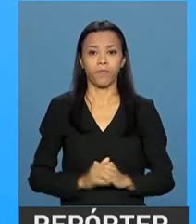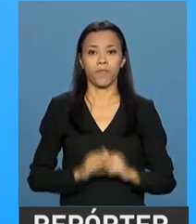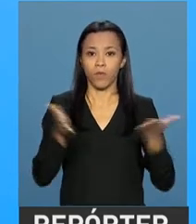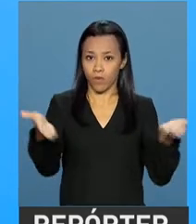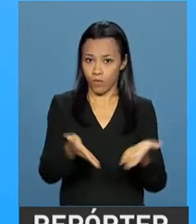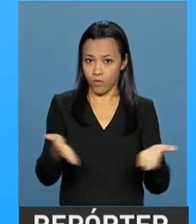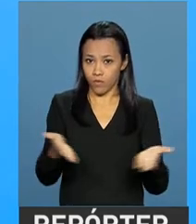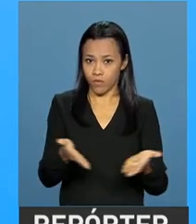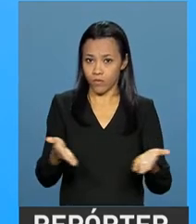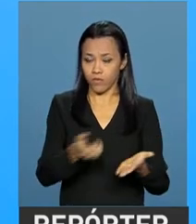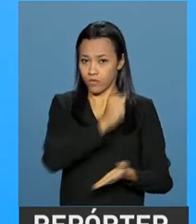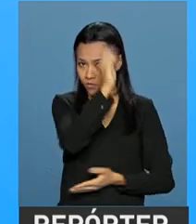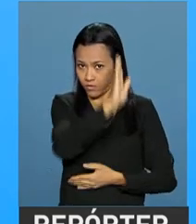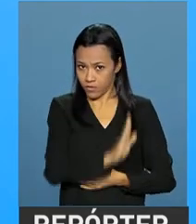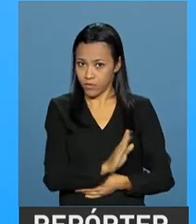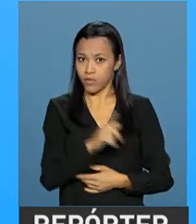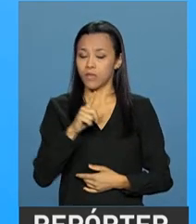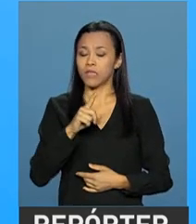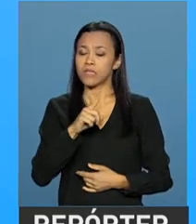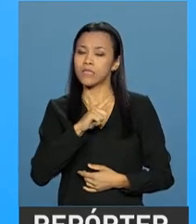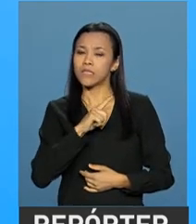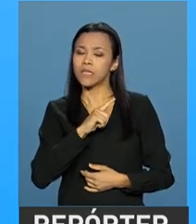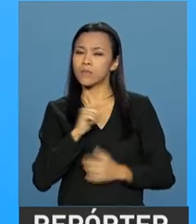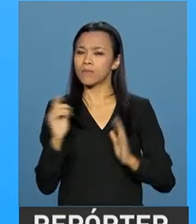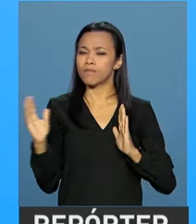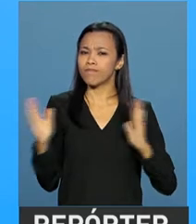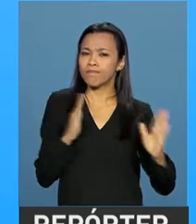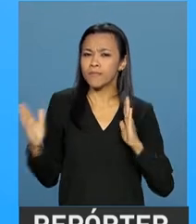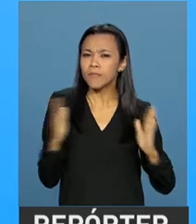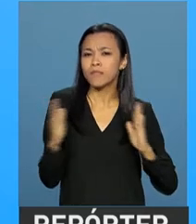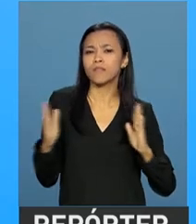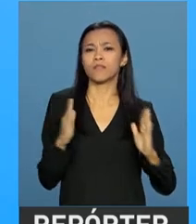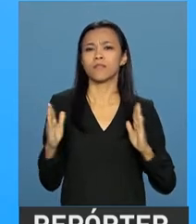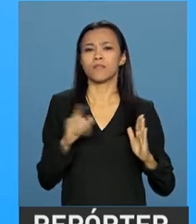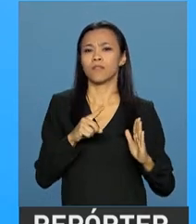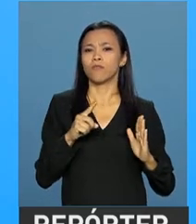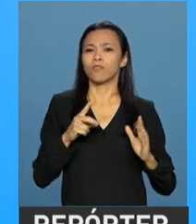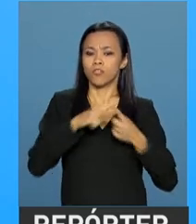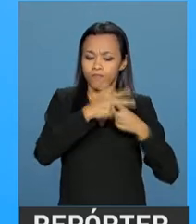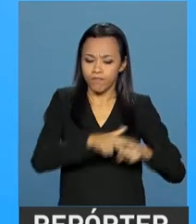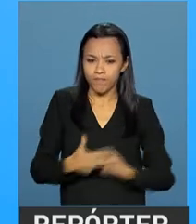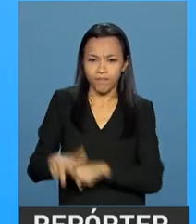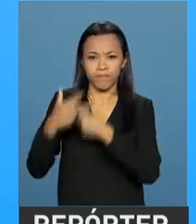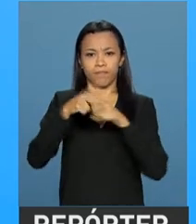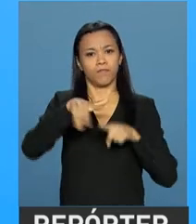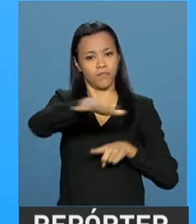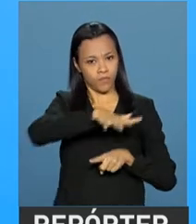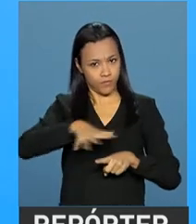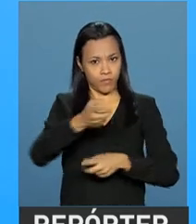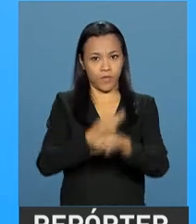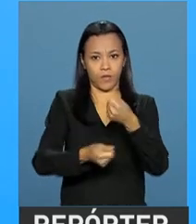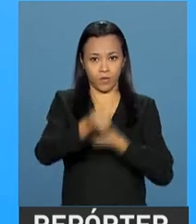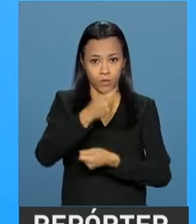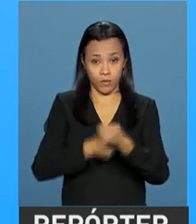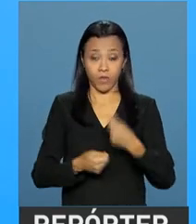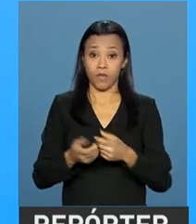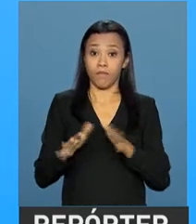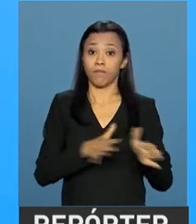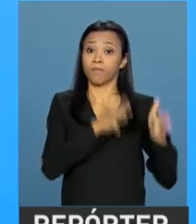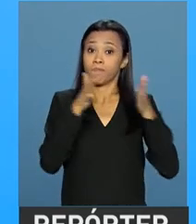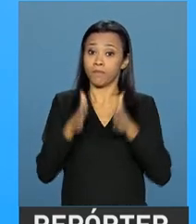hoje ele atravessa um período de grande modernização econômica. O setor